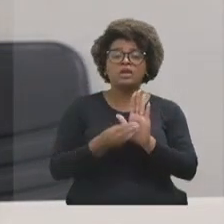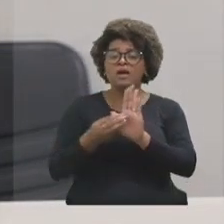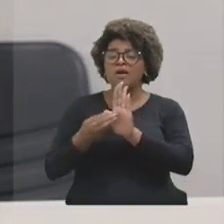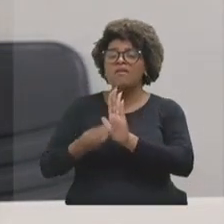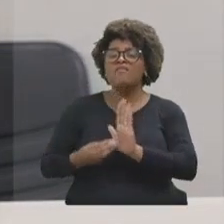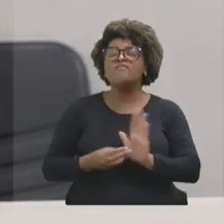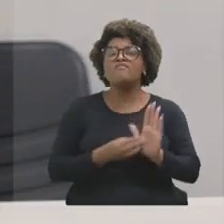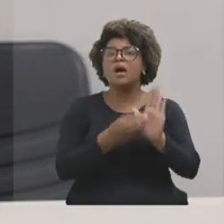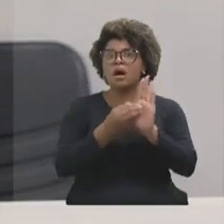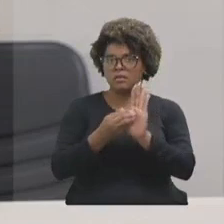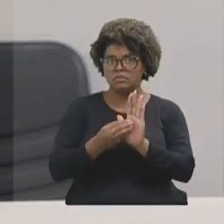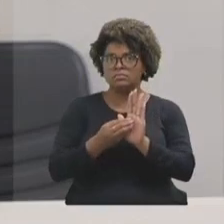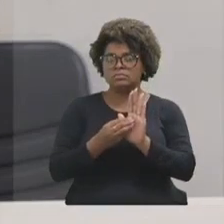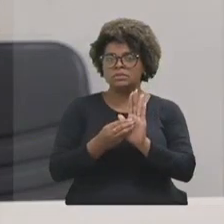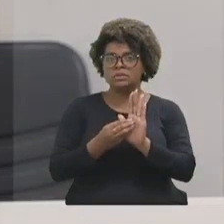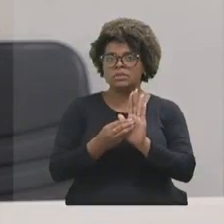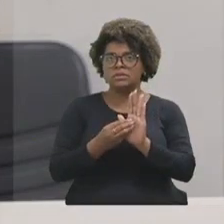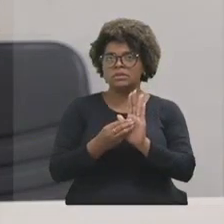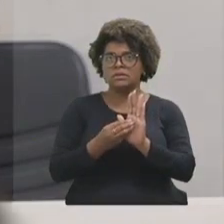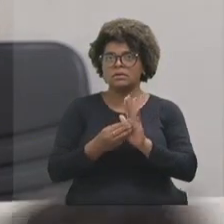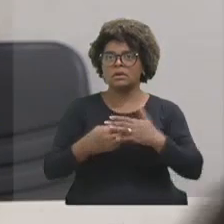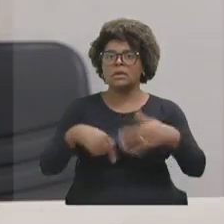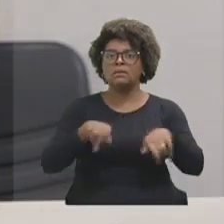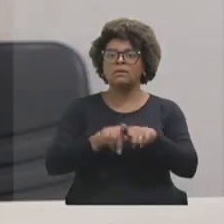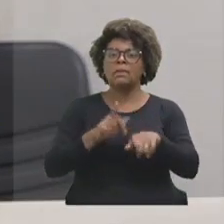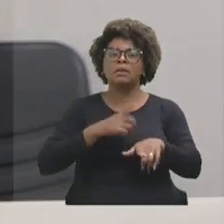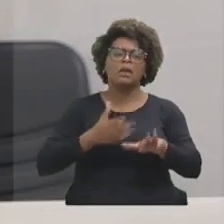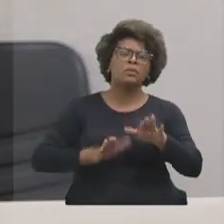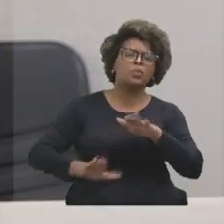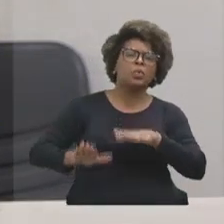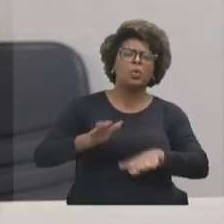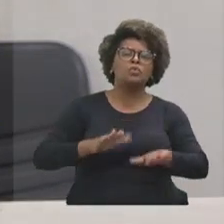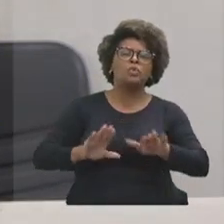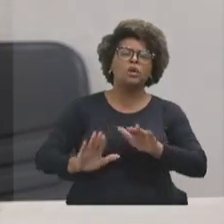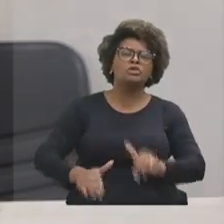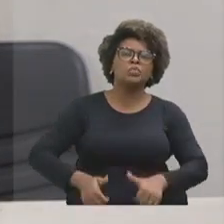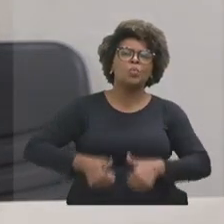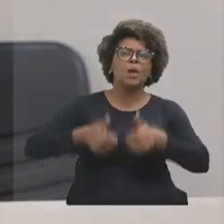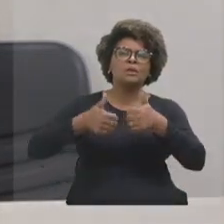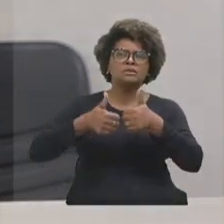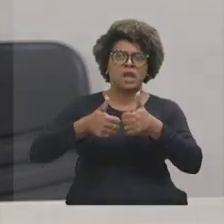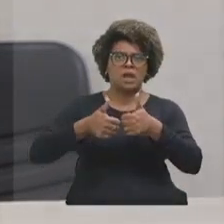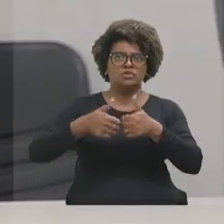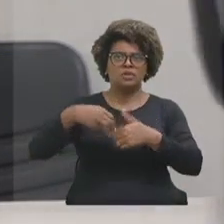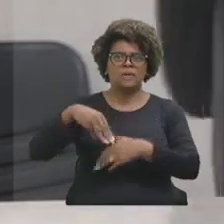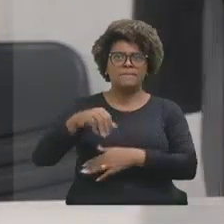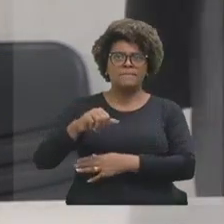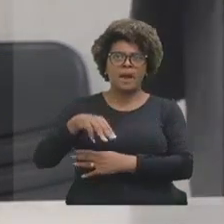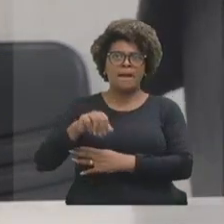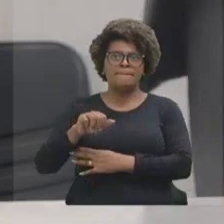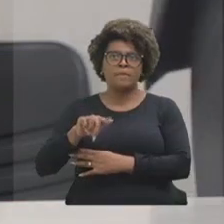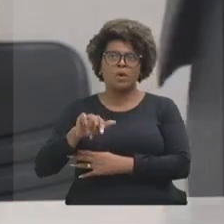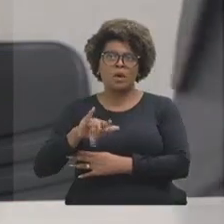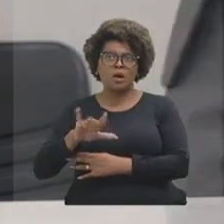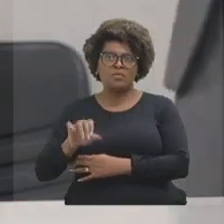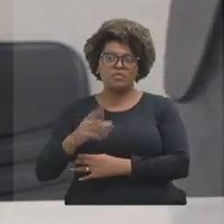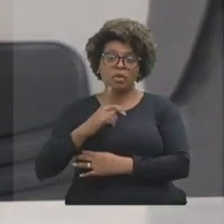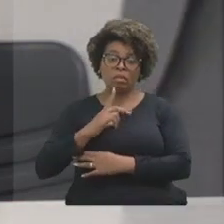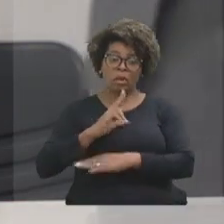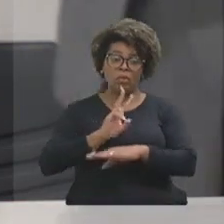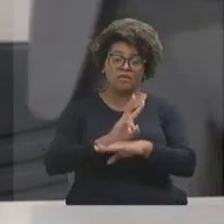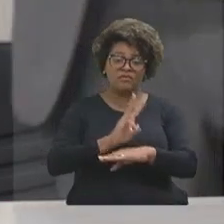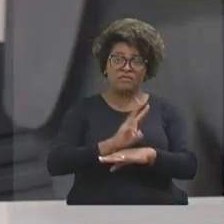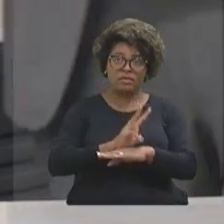e também numa a gente tem um controle de qualidade dos mamógrafos da secretaria acho que poucas pessoas sabem disso a vigilância nossa